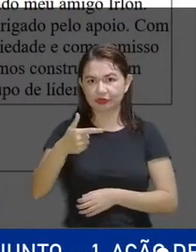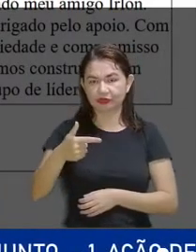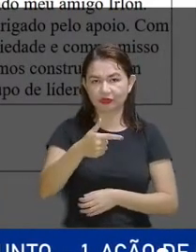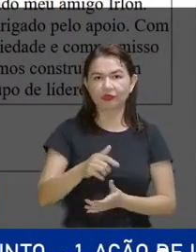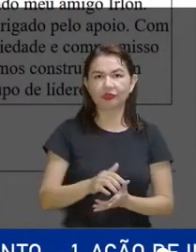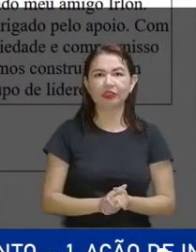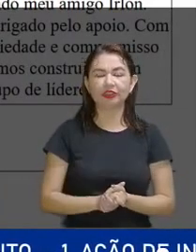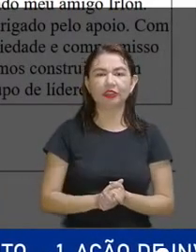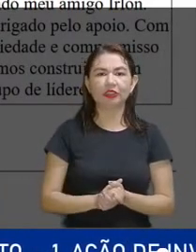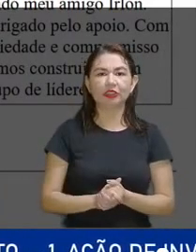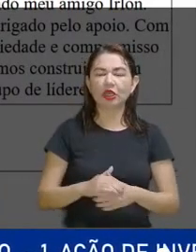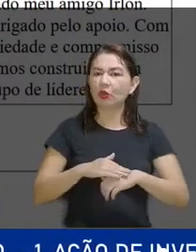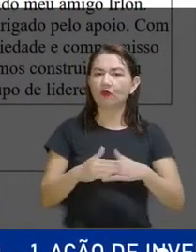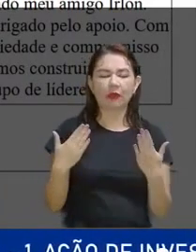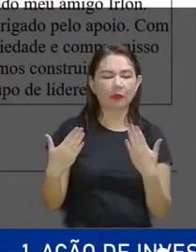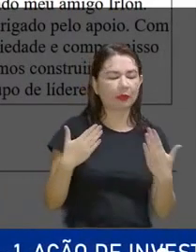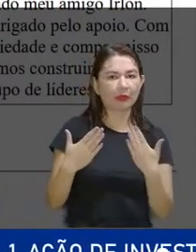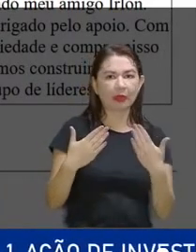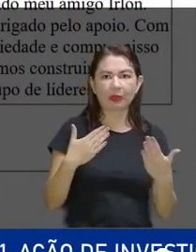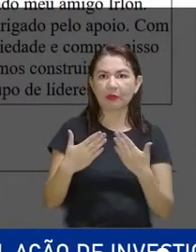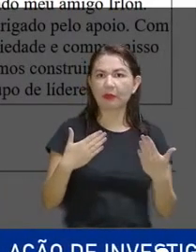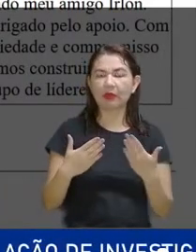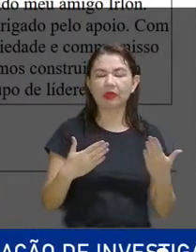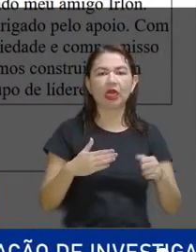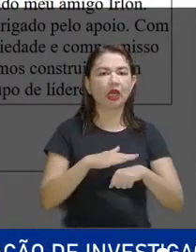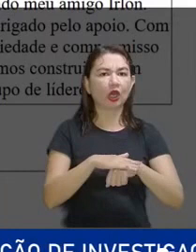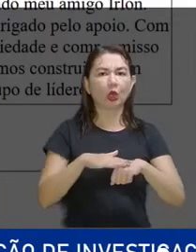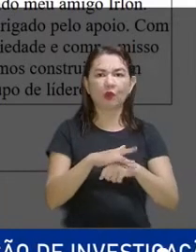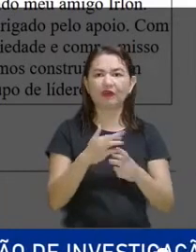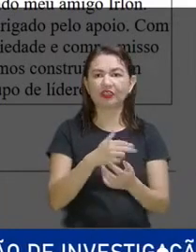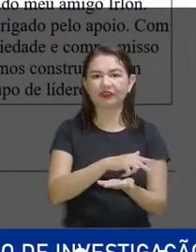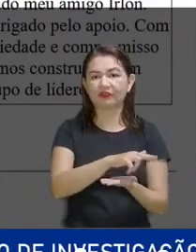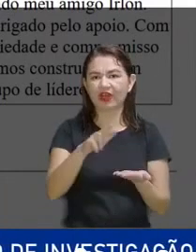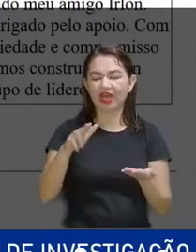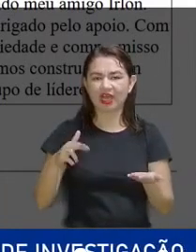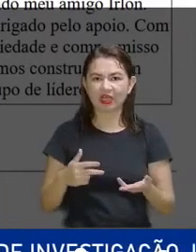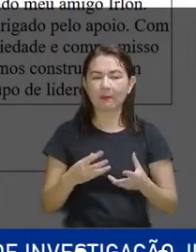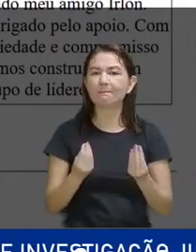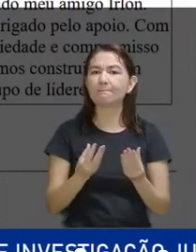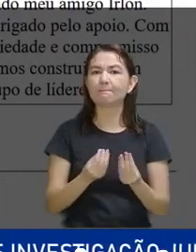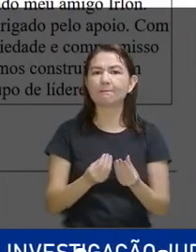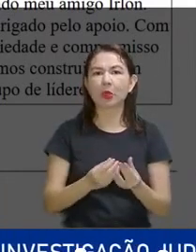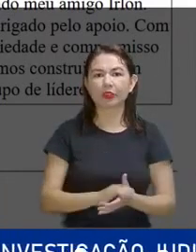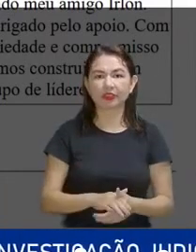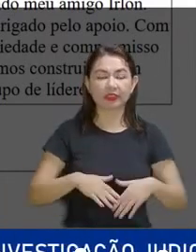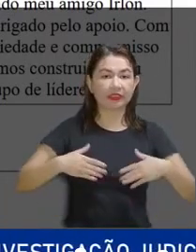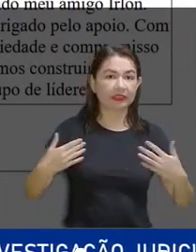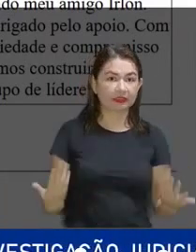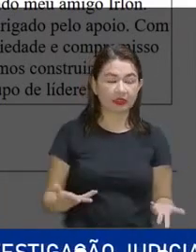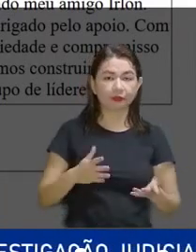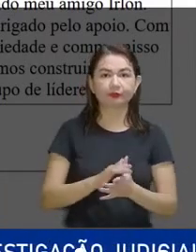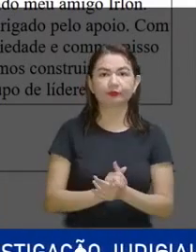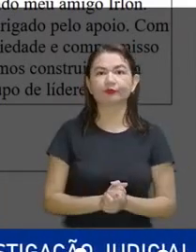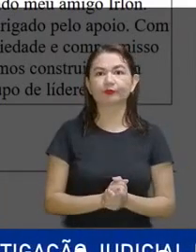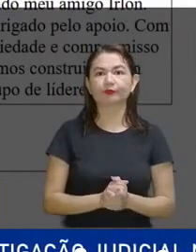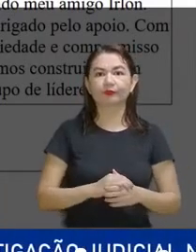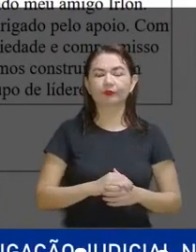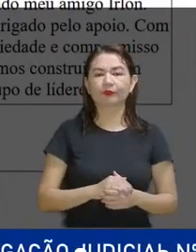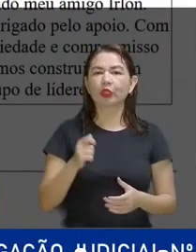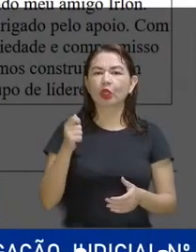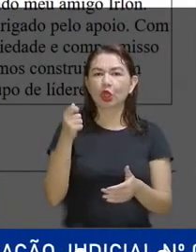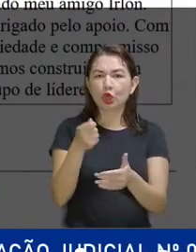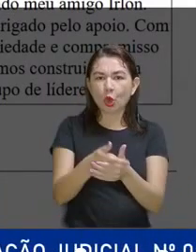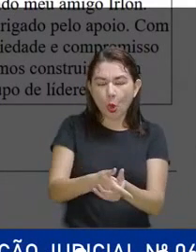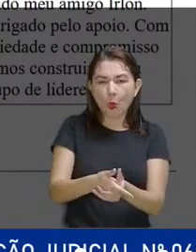diversos diálogos travados por Irlon e terceiras pessoas que trabalhavam na campanha de Fábio Jucá, empregando meios ilícitos, compra de votos